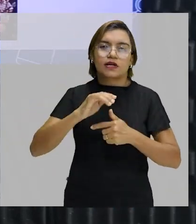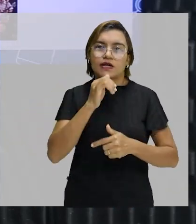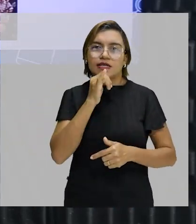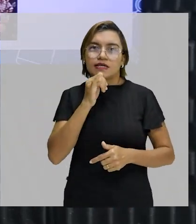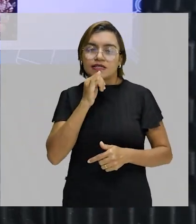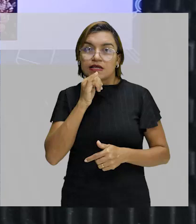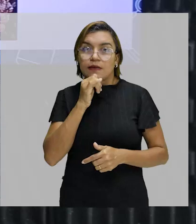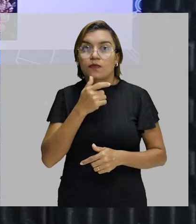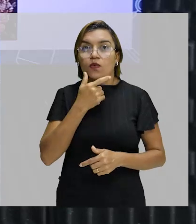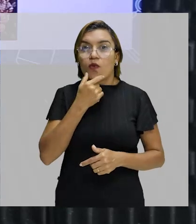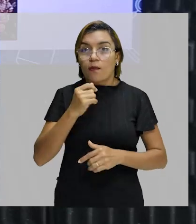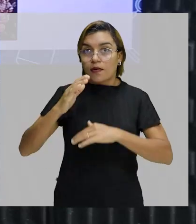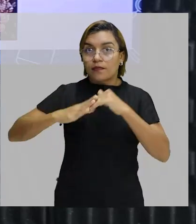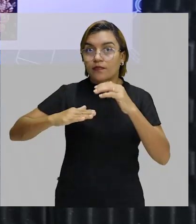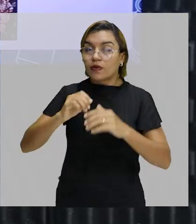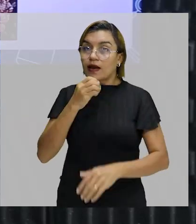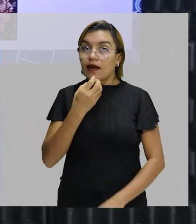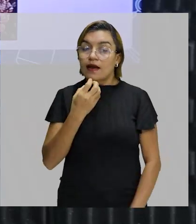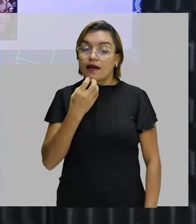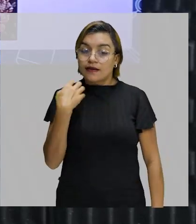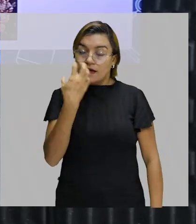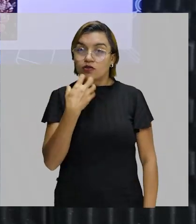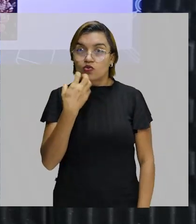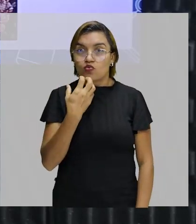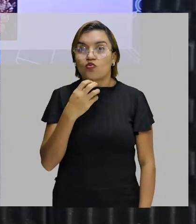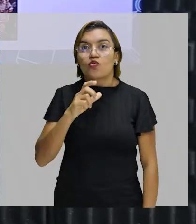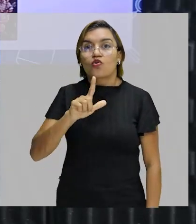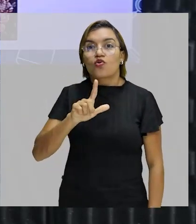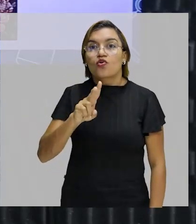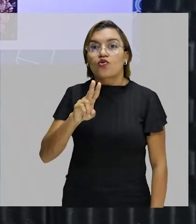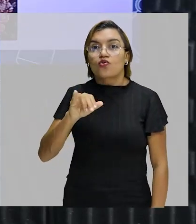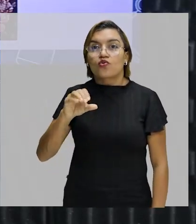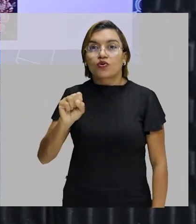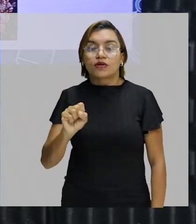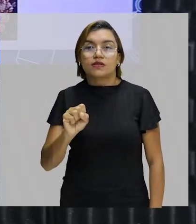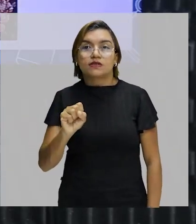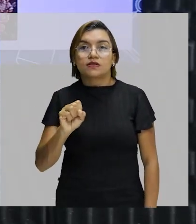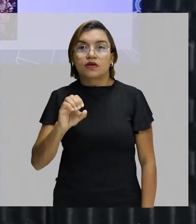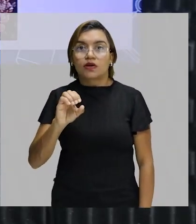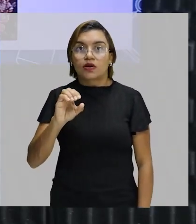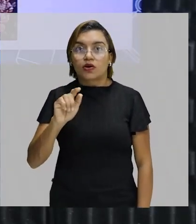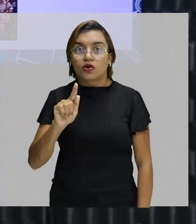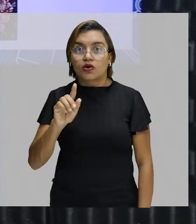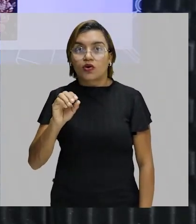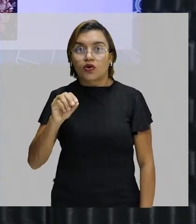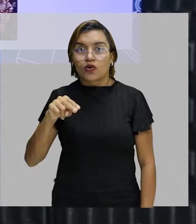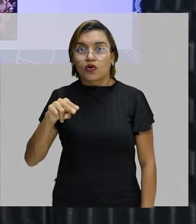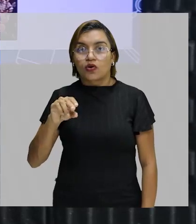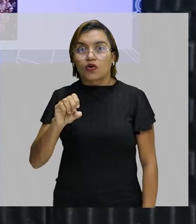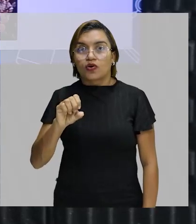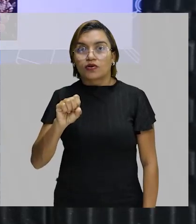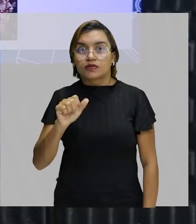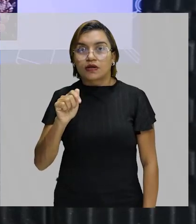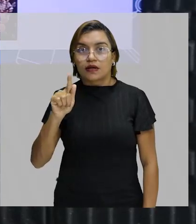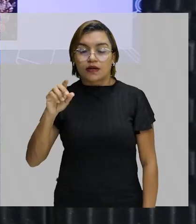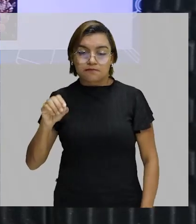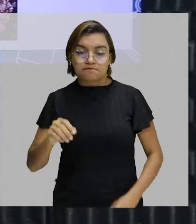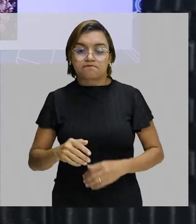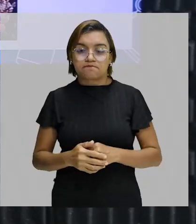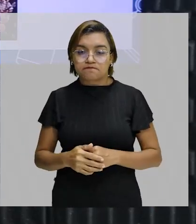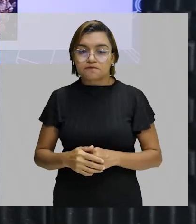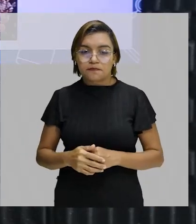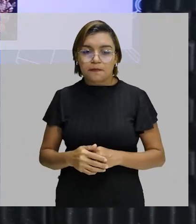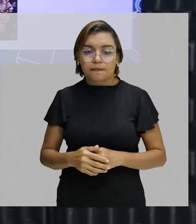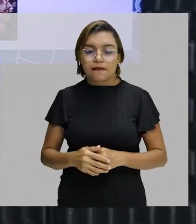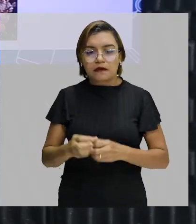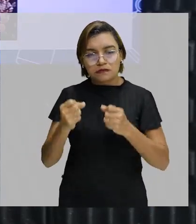Luiz Gonzaga. Vocês podem pesquisar depois aí, quando estiverem em casa. É um dos caras que cantava o baião.